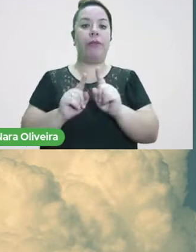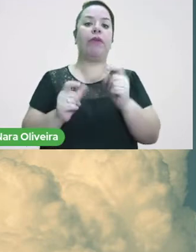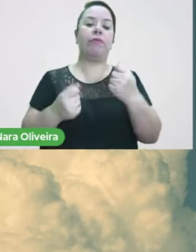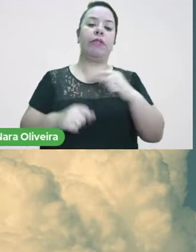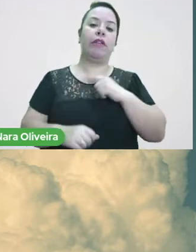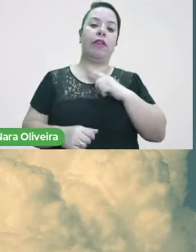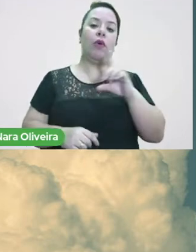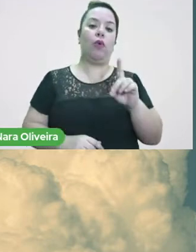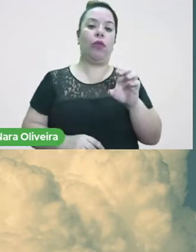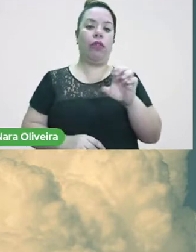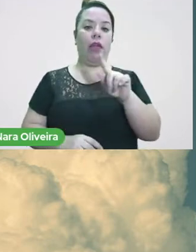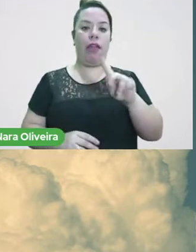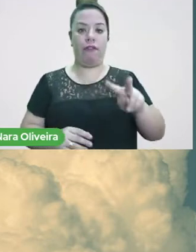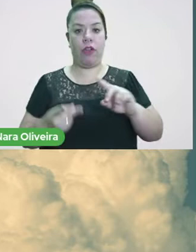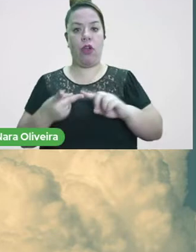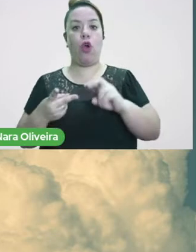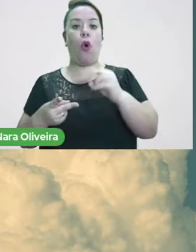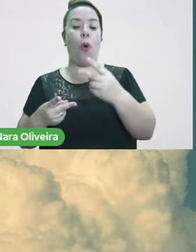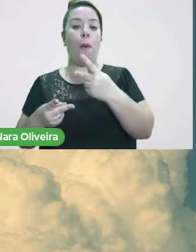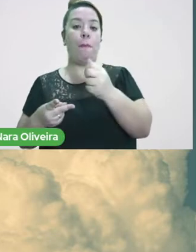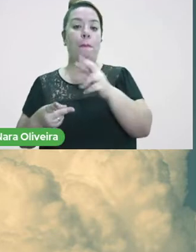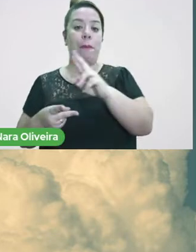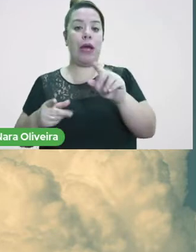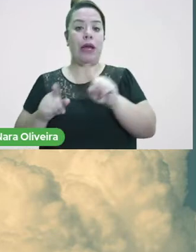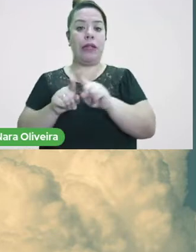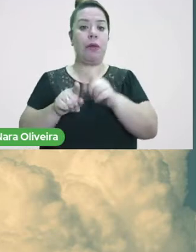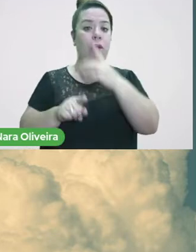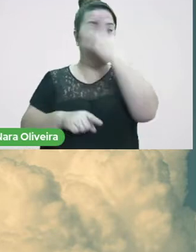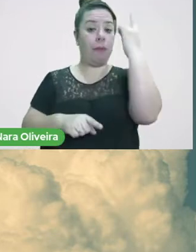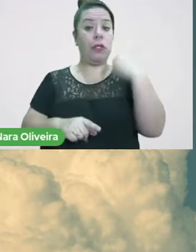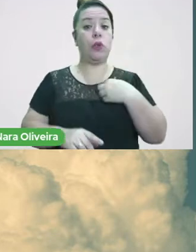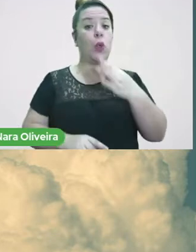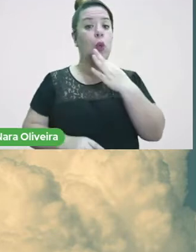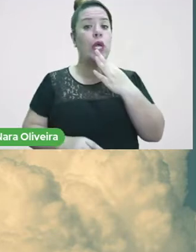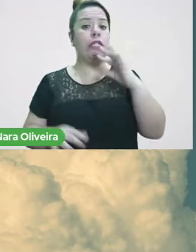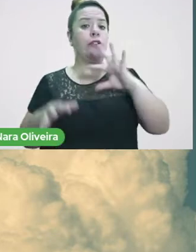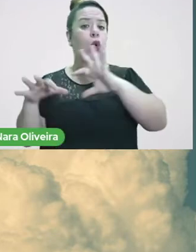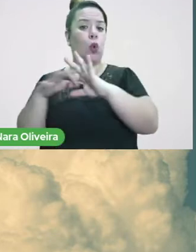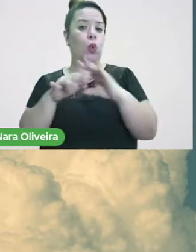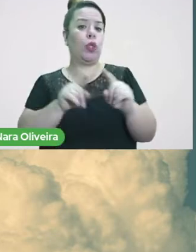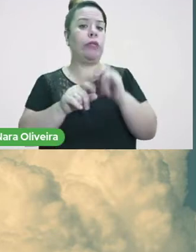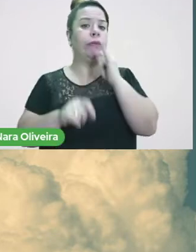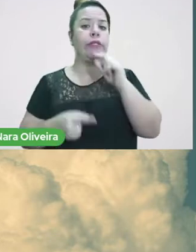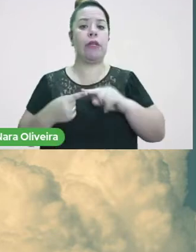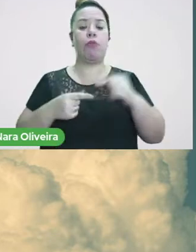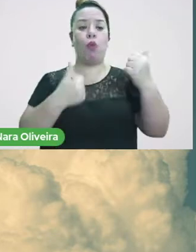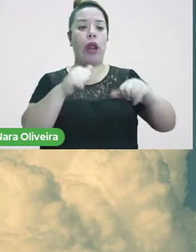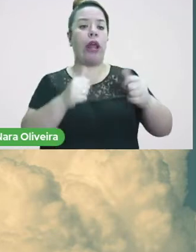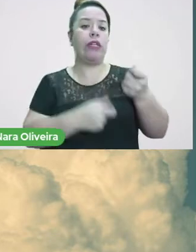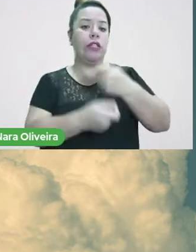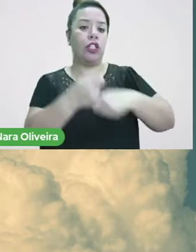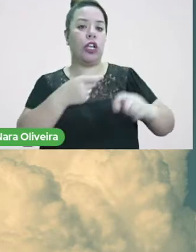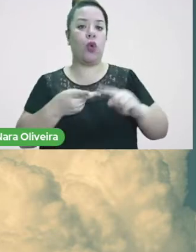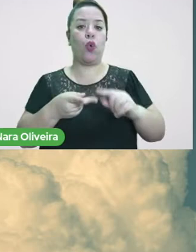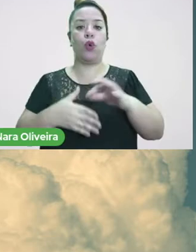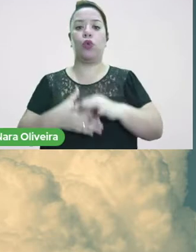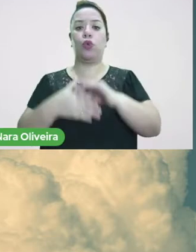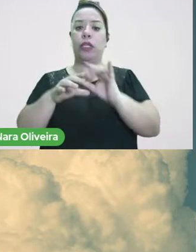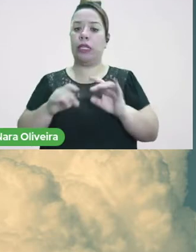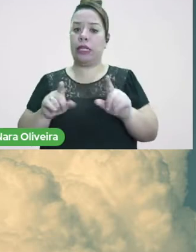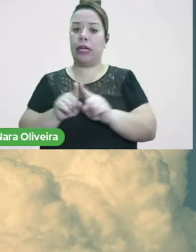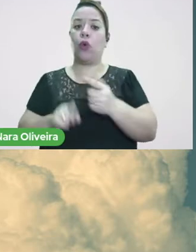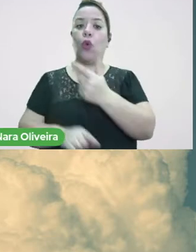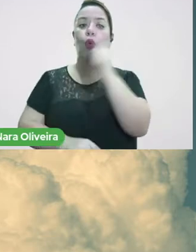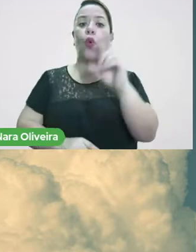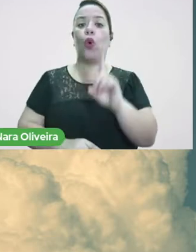card, e a pessoa que tem mais contexto do card, que pode ser o analista de negócio, pode ser o líder técnico, pode ser um outro dev, alguém que tenha